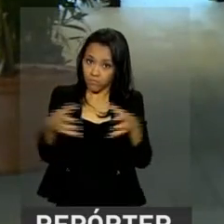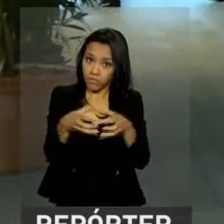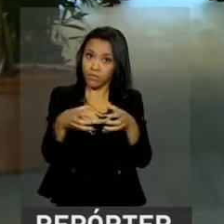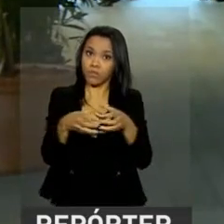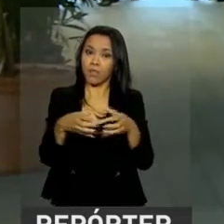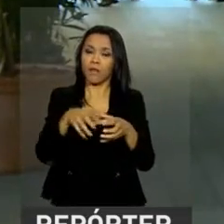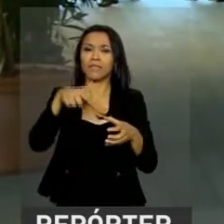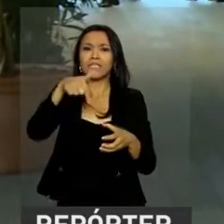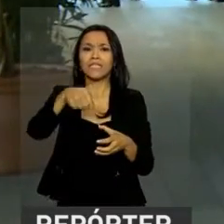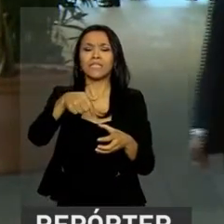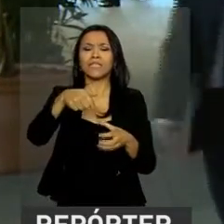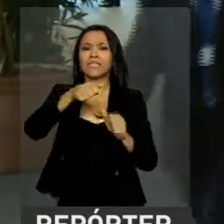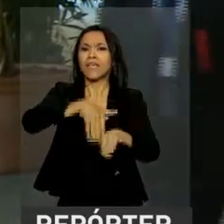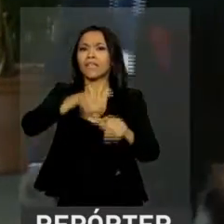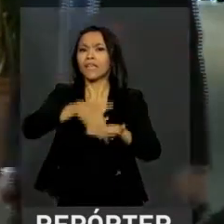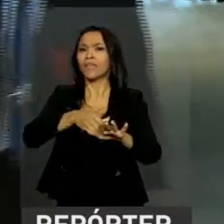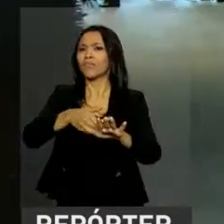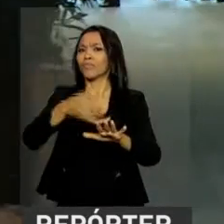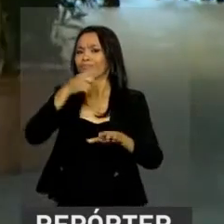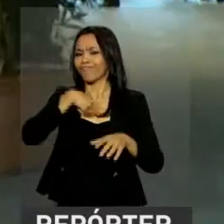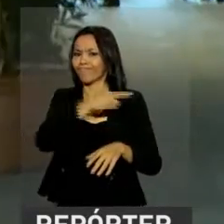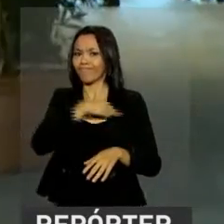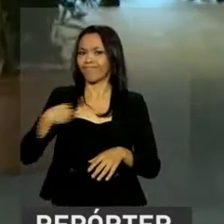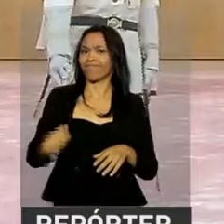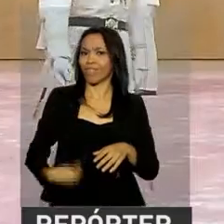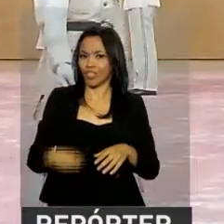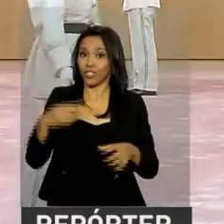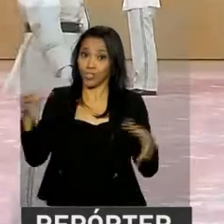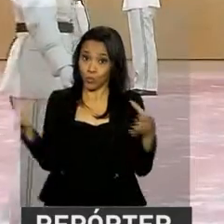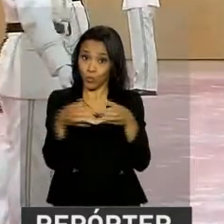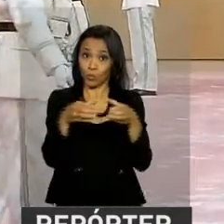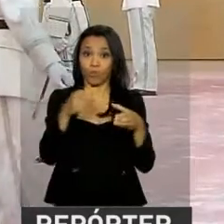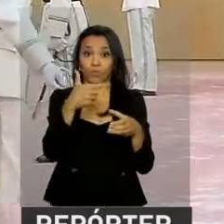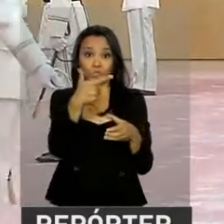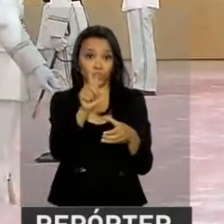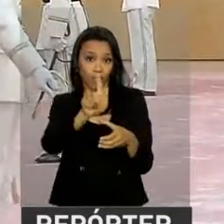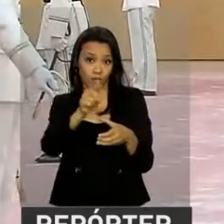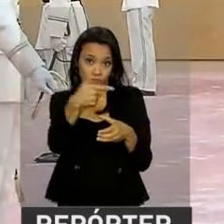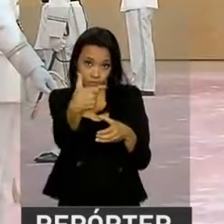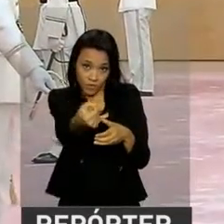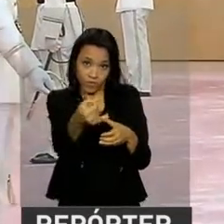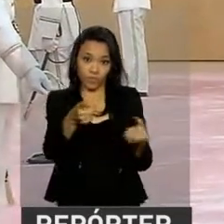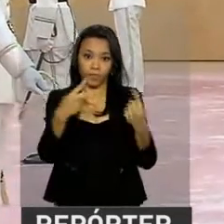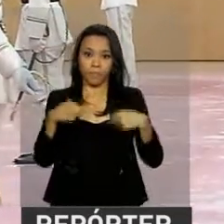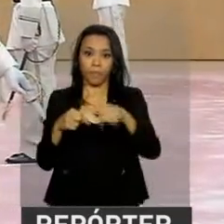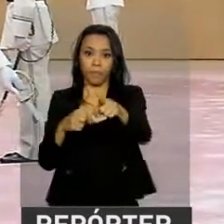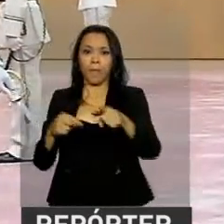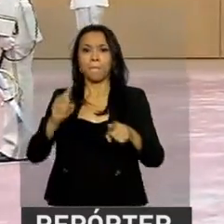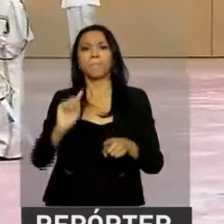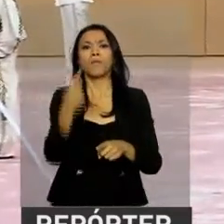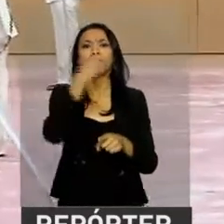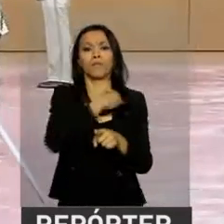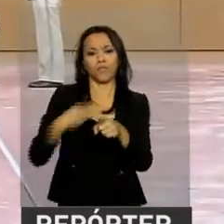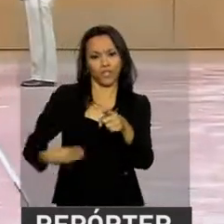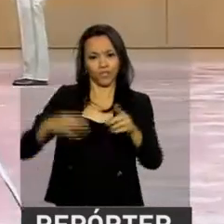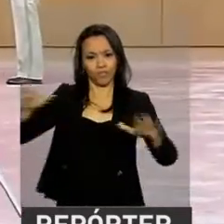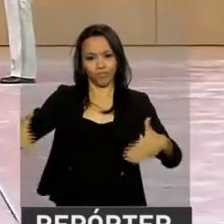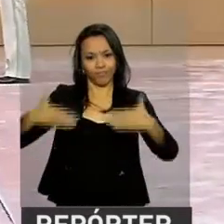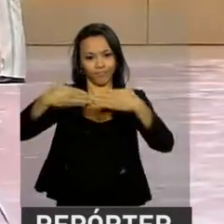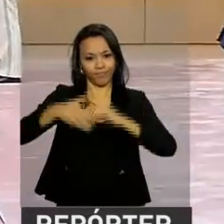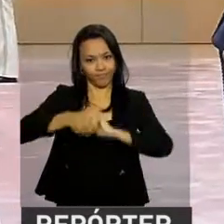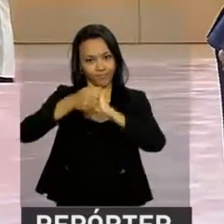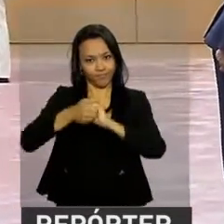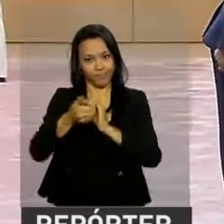em setembro na China durante a cúpula do G20. O presidente Temer foi recebido pelo primeiro-ministro em uma cerimônia.